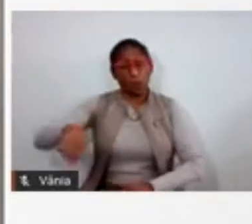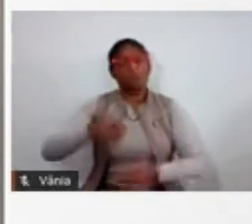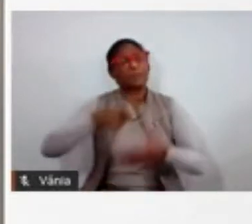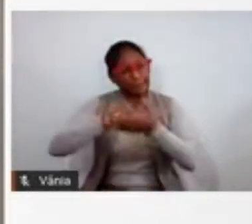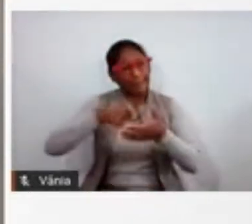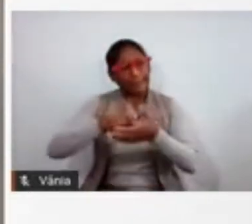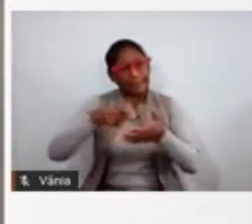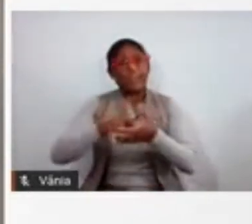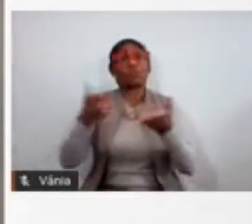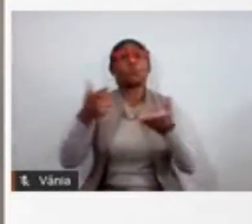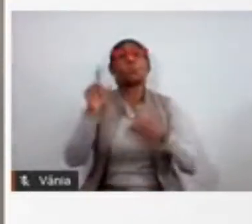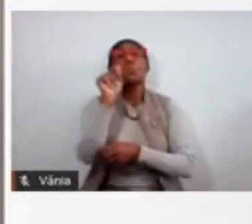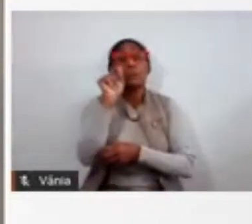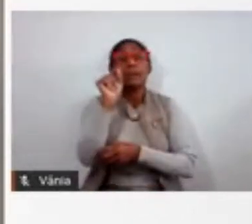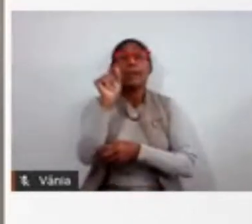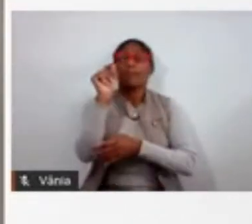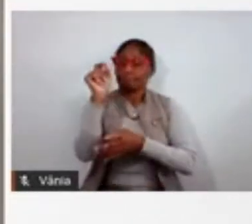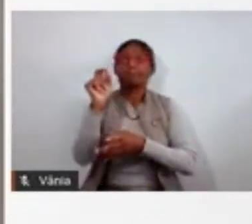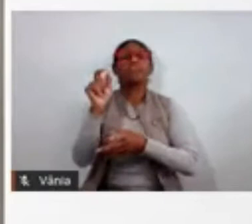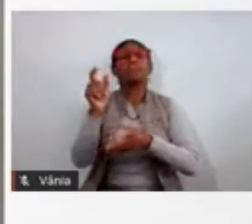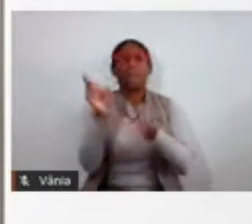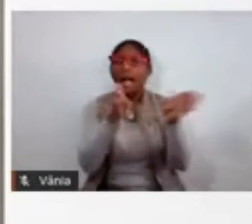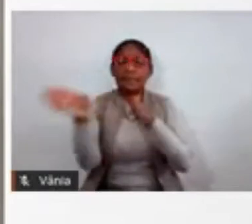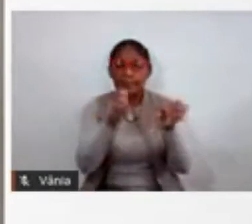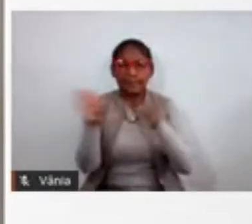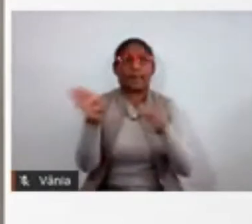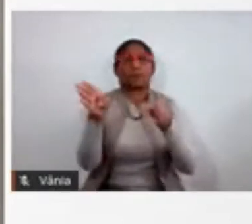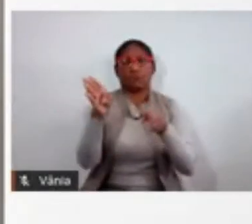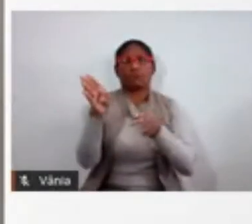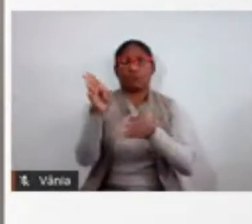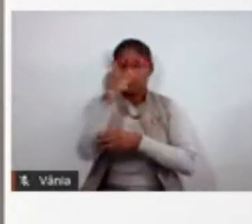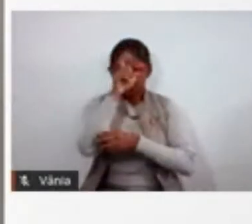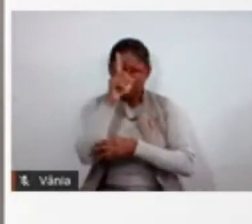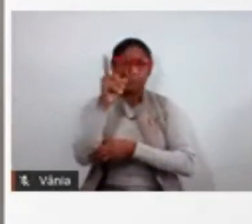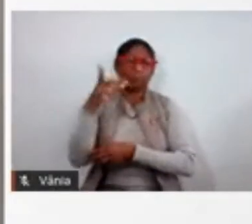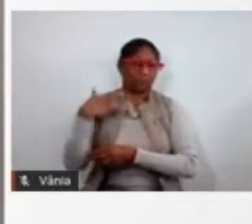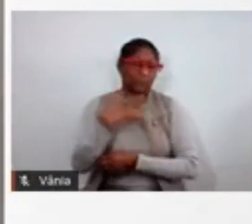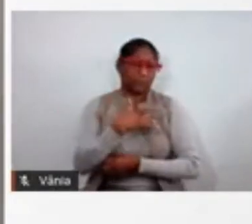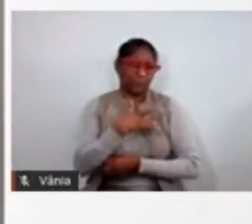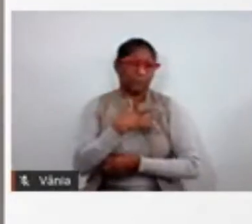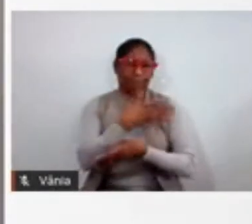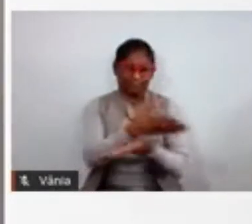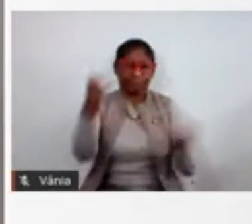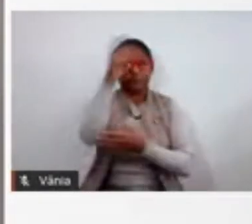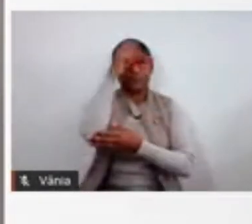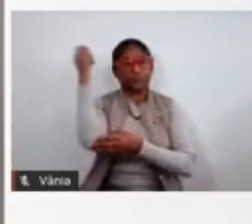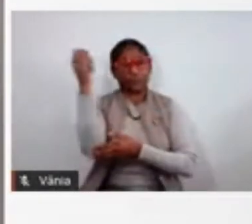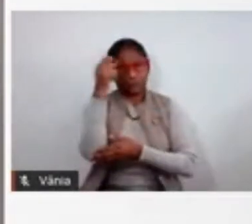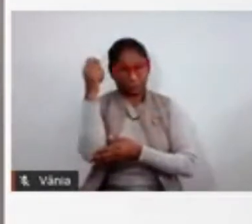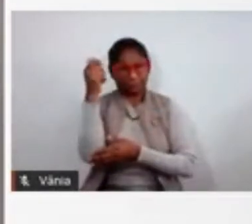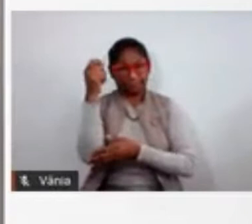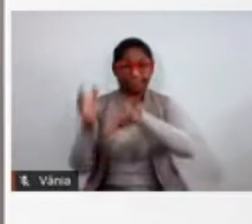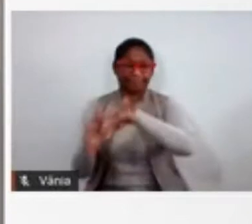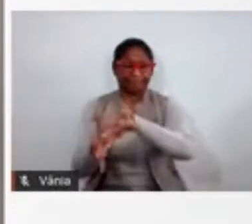do atendimento a todos aqueles que precisarem de atendimento no Rio Grande do Sul. Nós vamos iniciar hoje um novo serviço